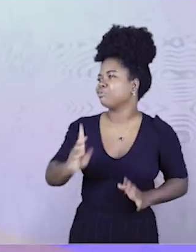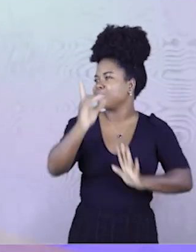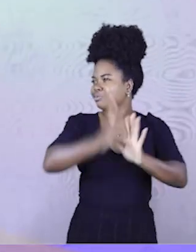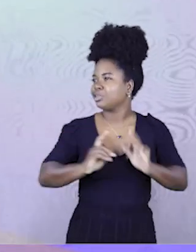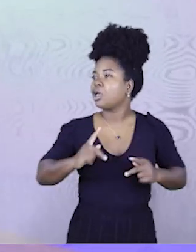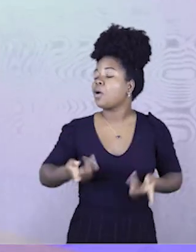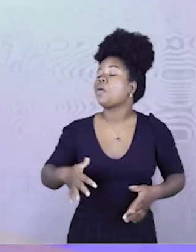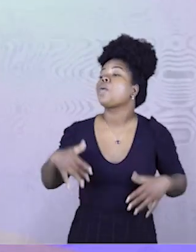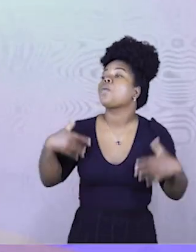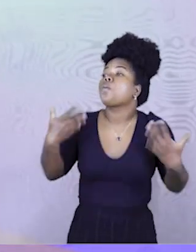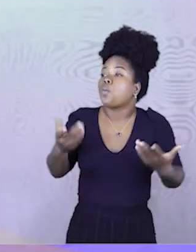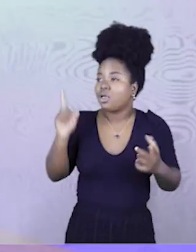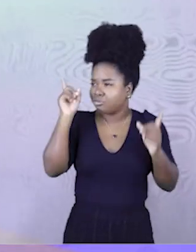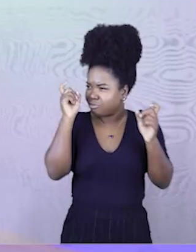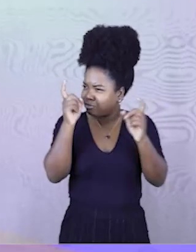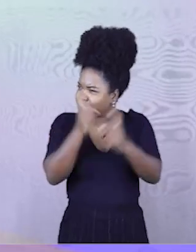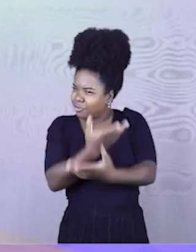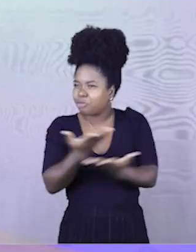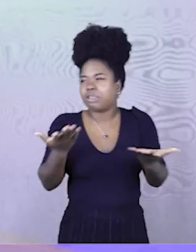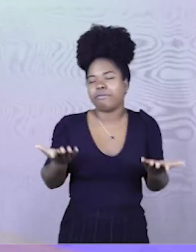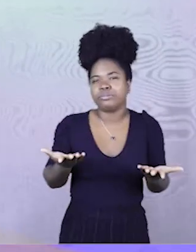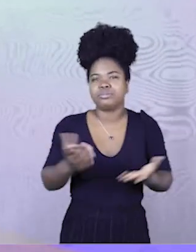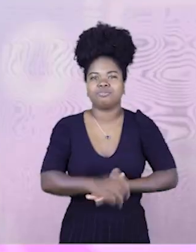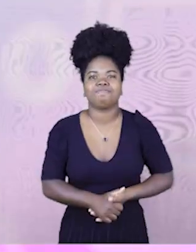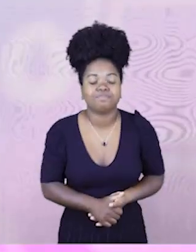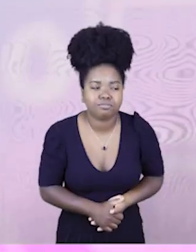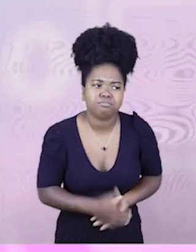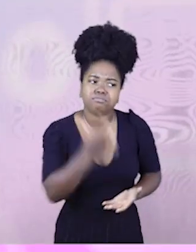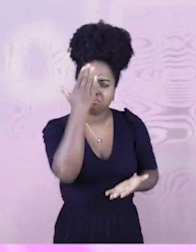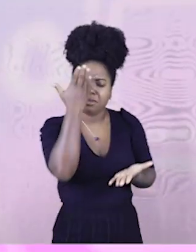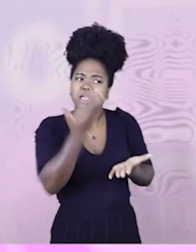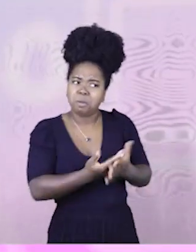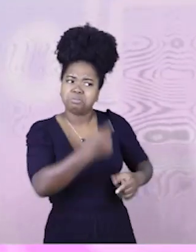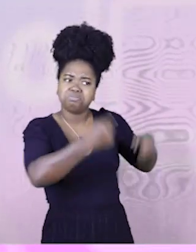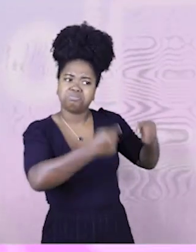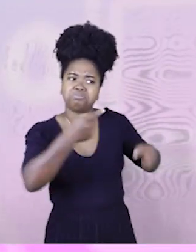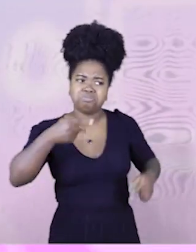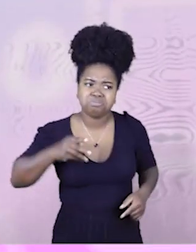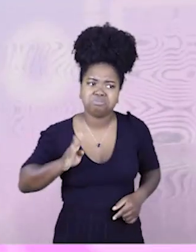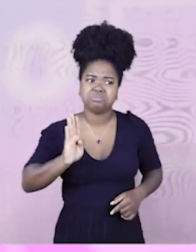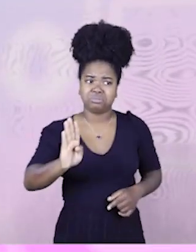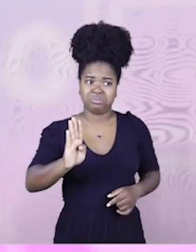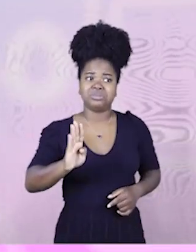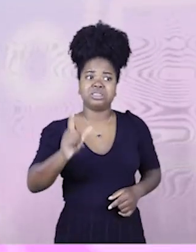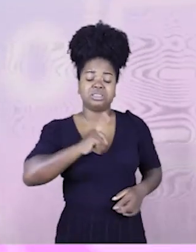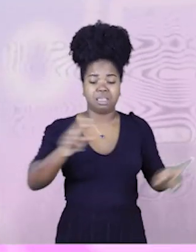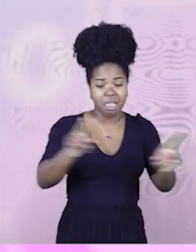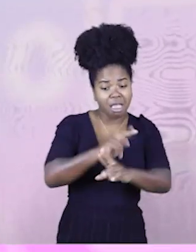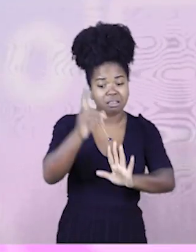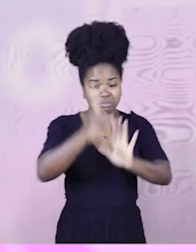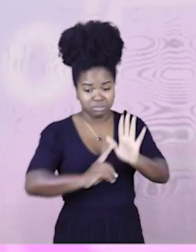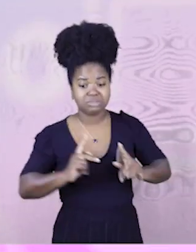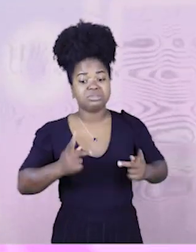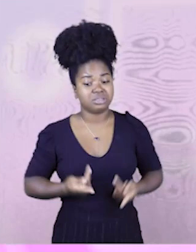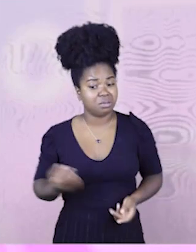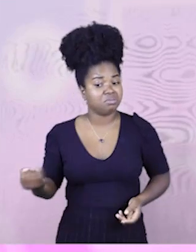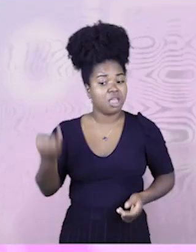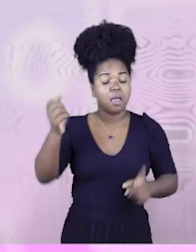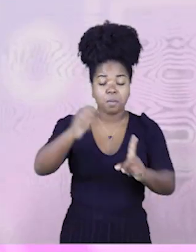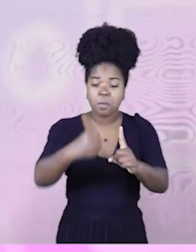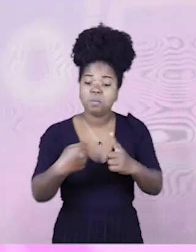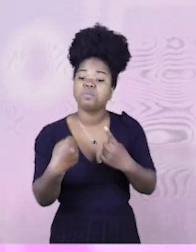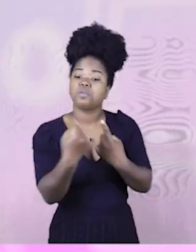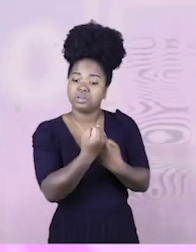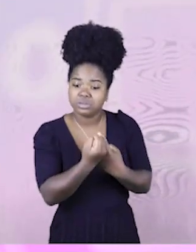suas dificuldades de implementação, na sua visão de estudante? Eu acredito que as políticas públicas e as políticas que envolvem direitos humanos sejam super importantes